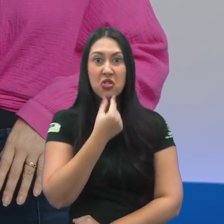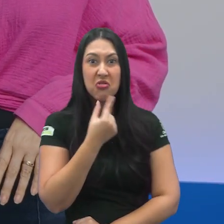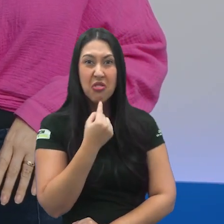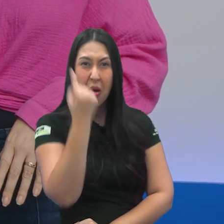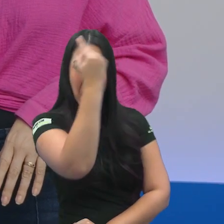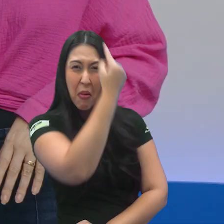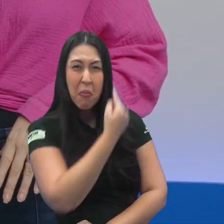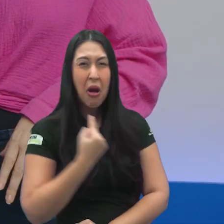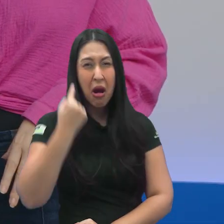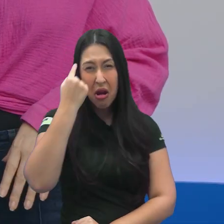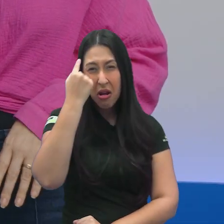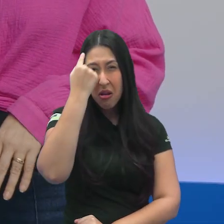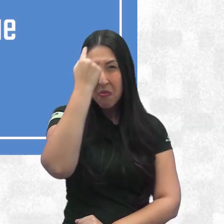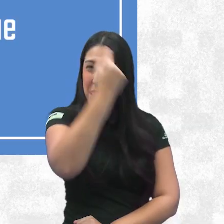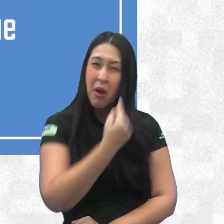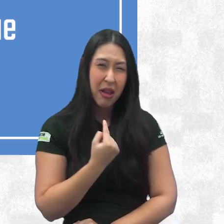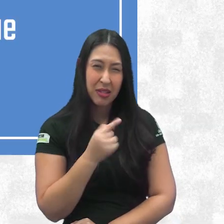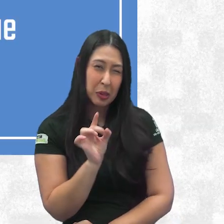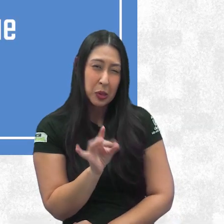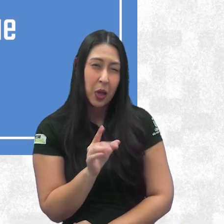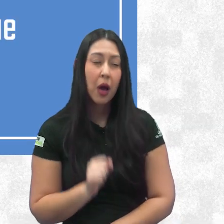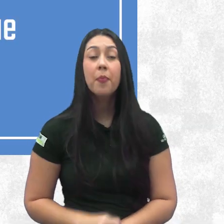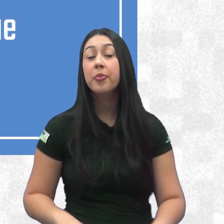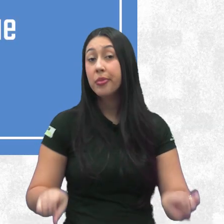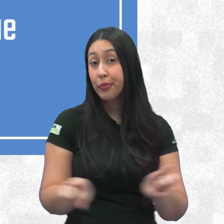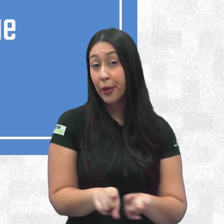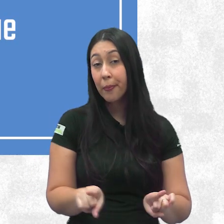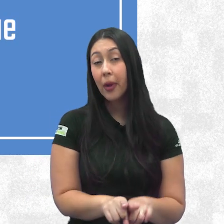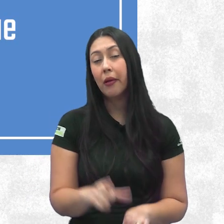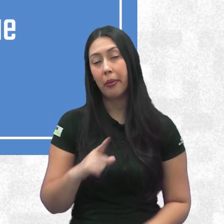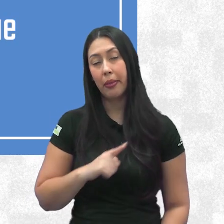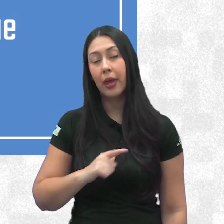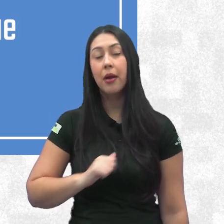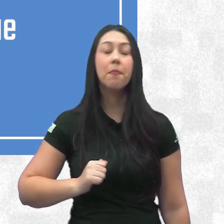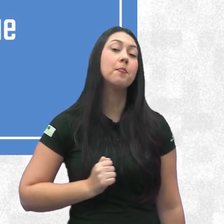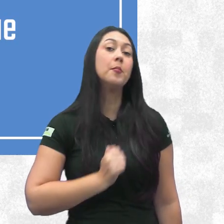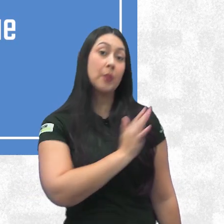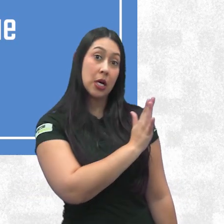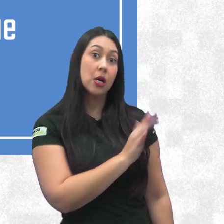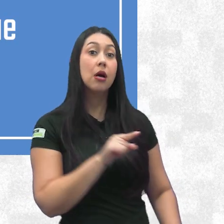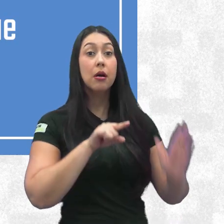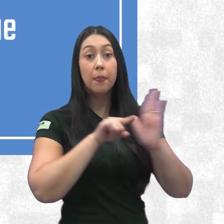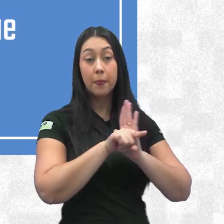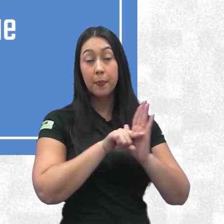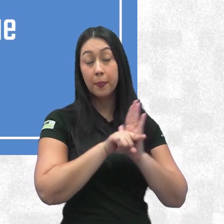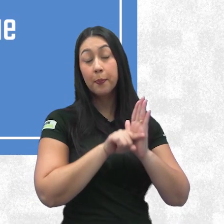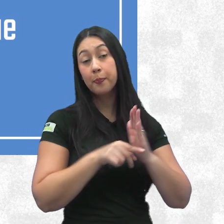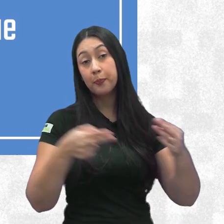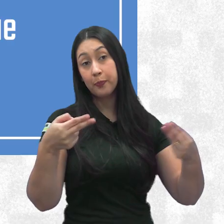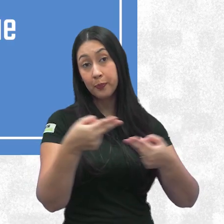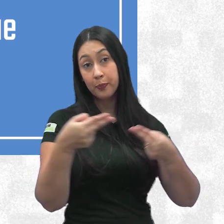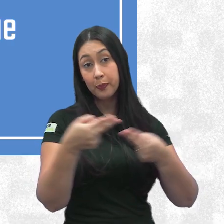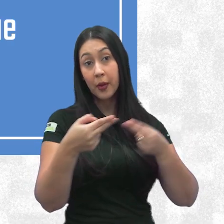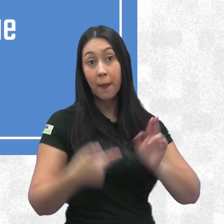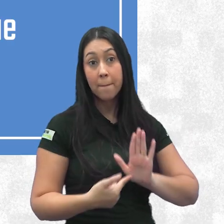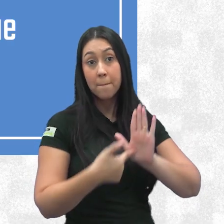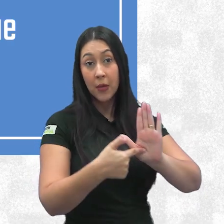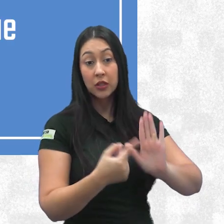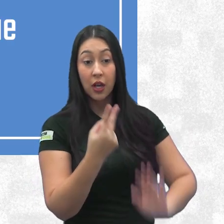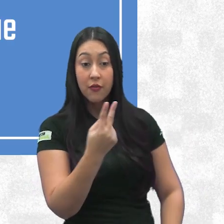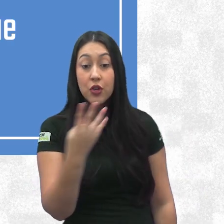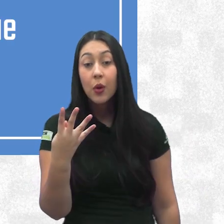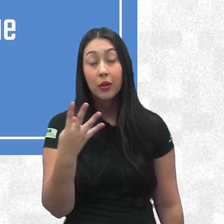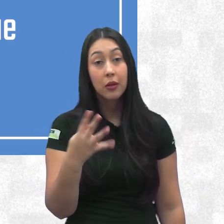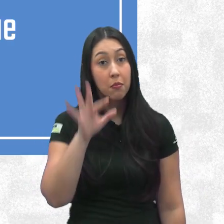enquanto dos homens é 1h30. Outra situação enfrentada é a discriminação. Na pesquisa do Sebrae, 24%